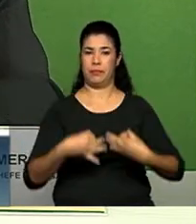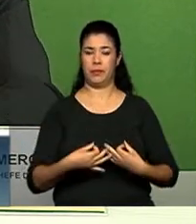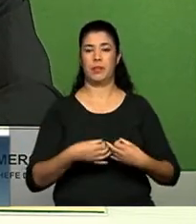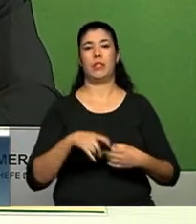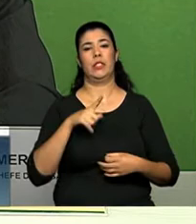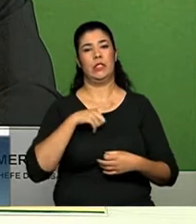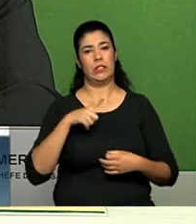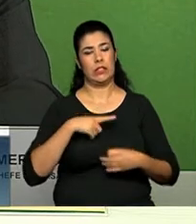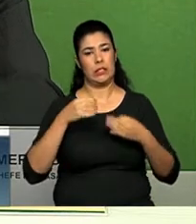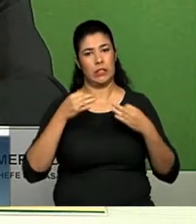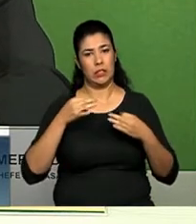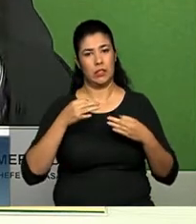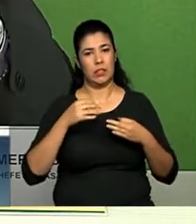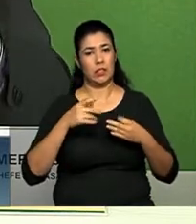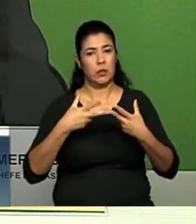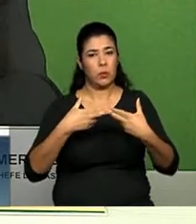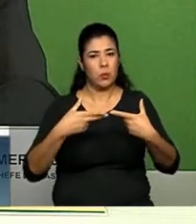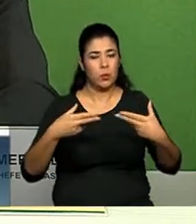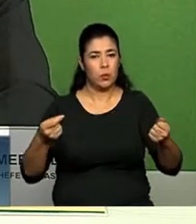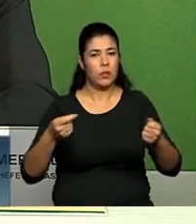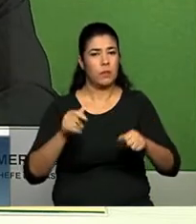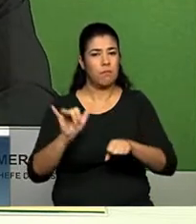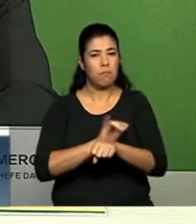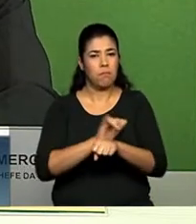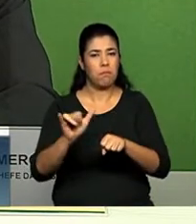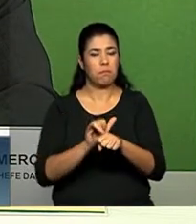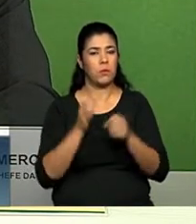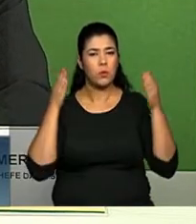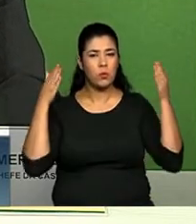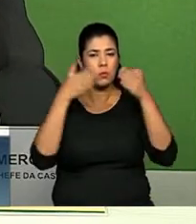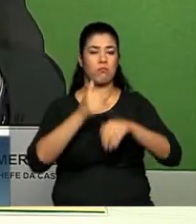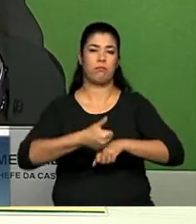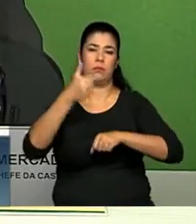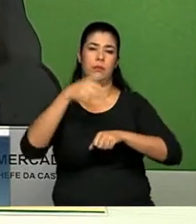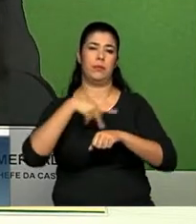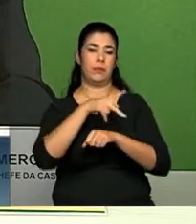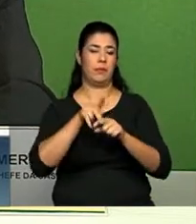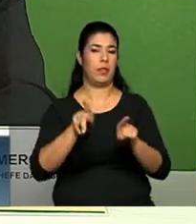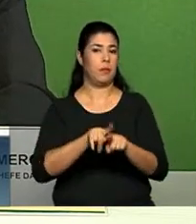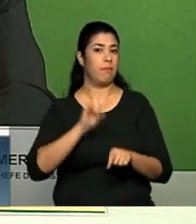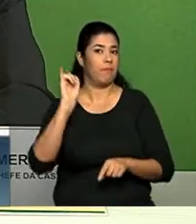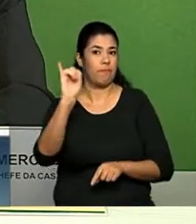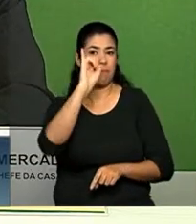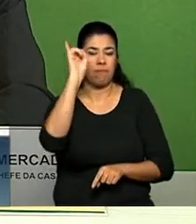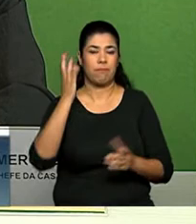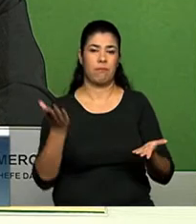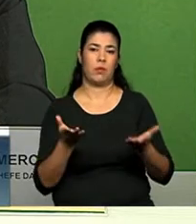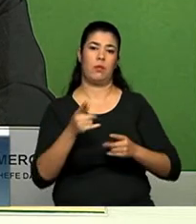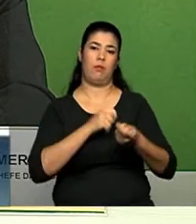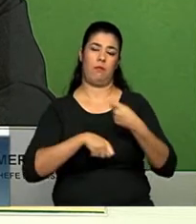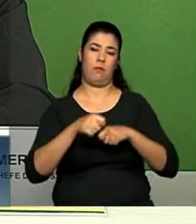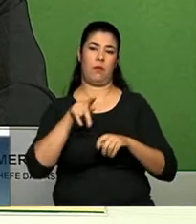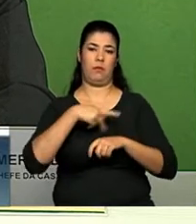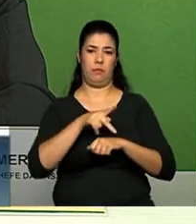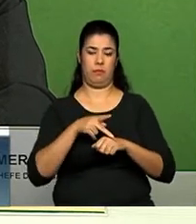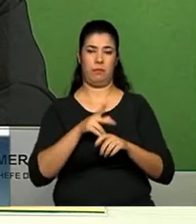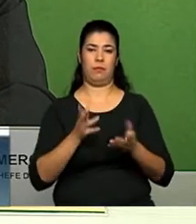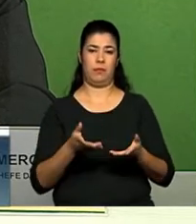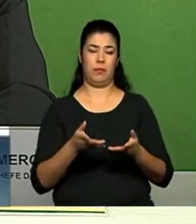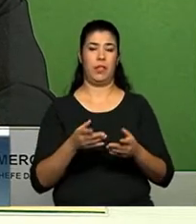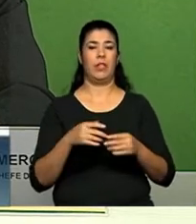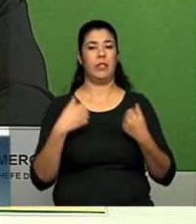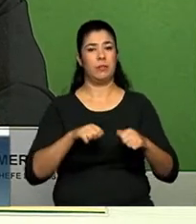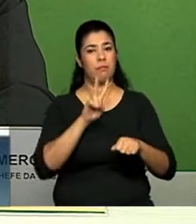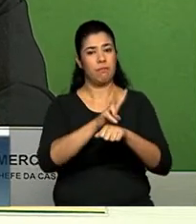têm fundamentações que são estruturais para o país, elas são indispensáveis à economia brasileira. E é isso que nós